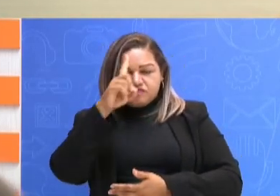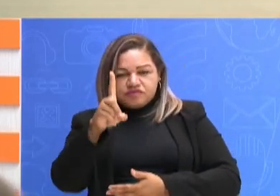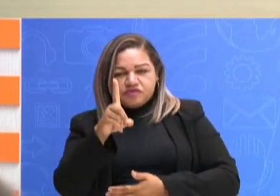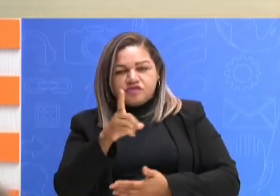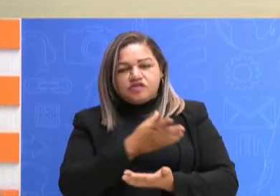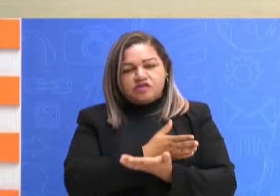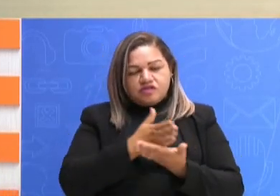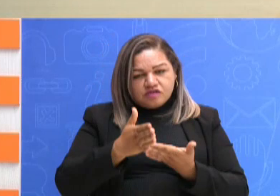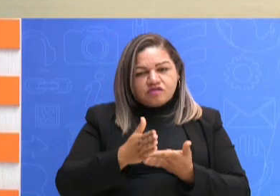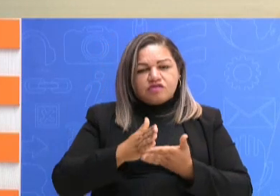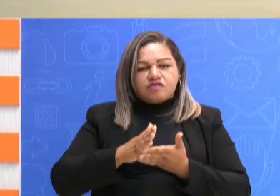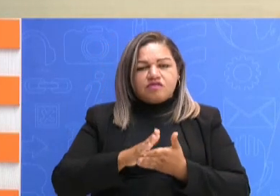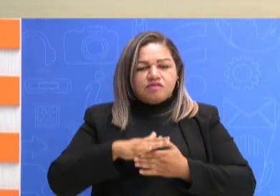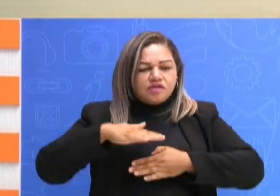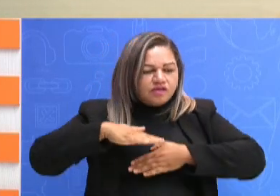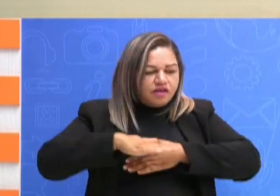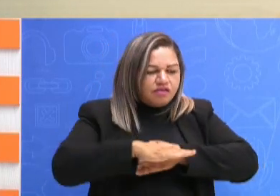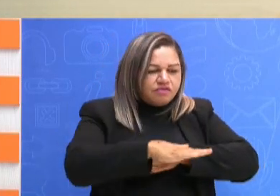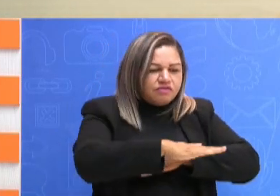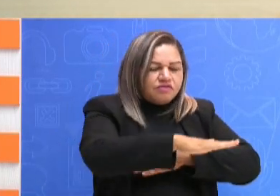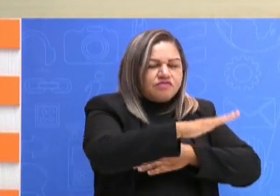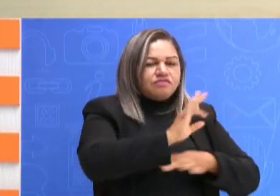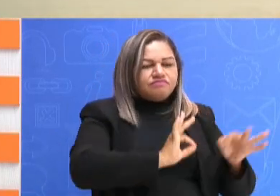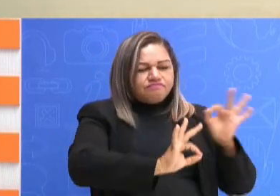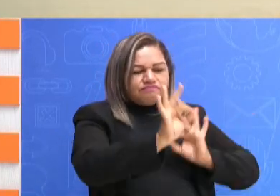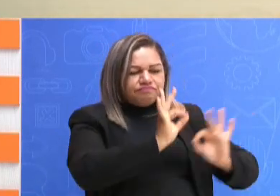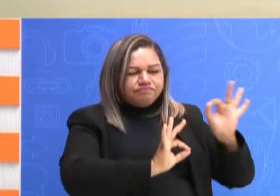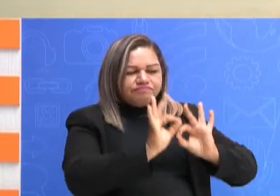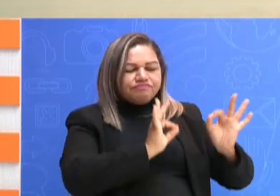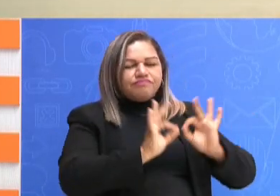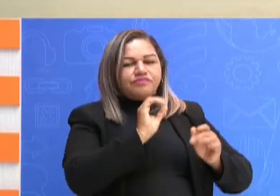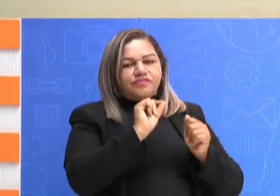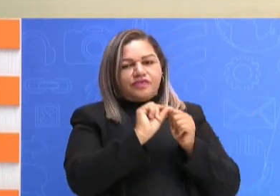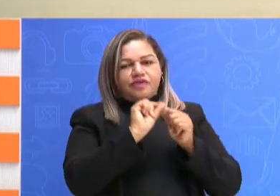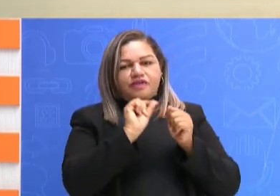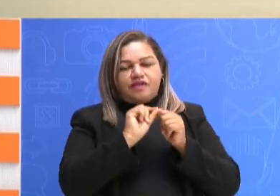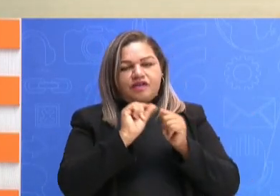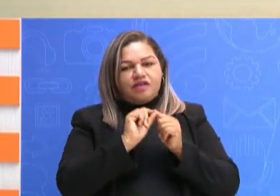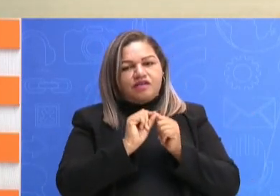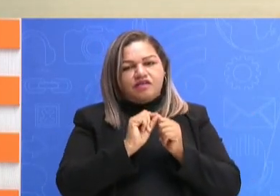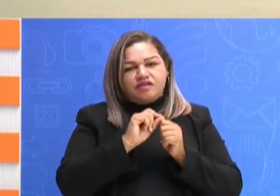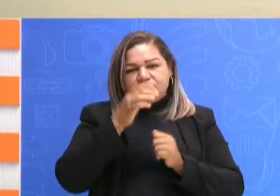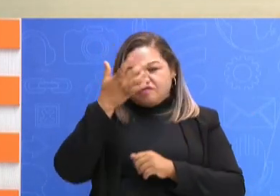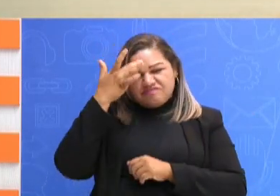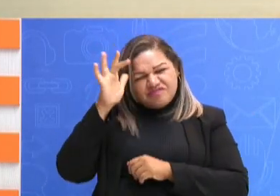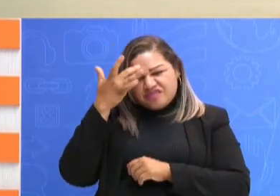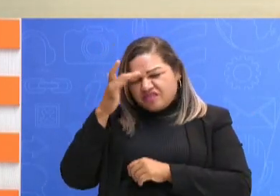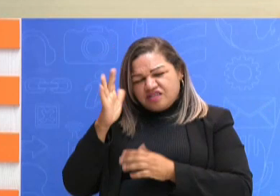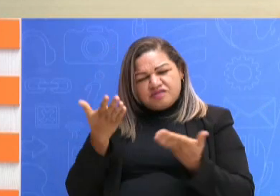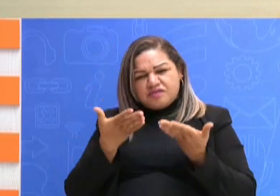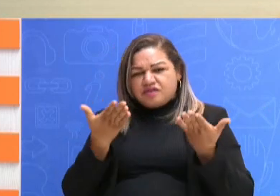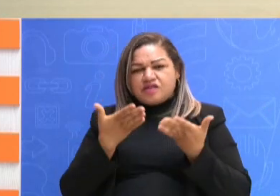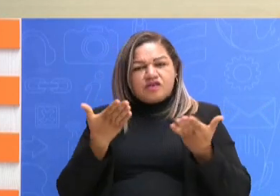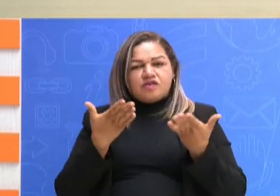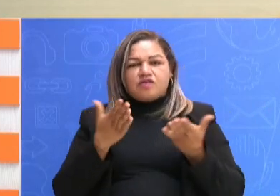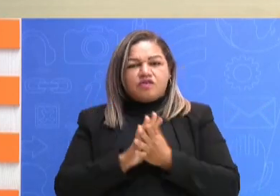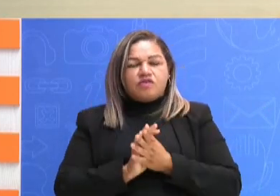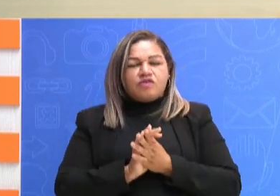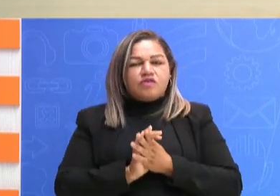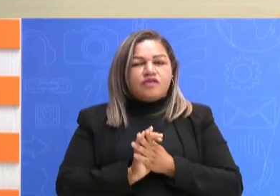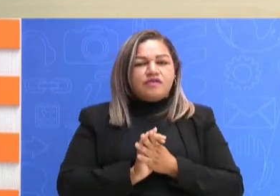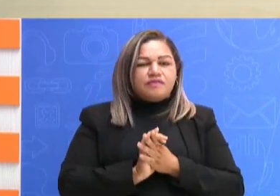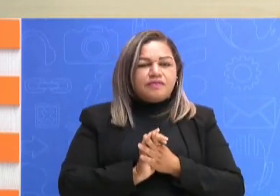iremos começar a nossa primeira estrada poder fazer. Não me recordo aqui na escala de programação do engenheiro Murilo,